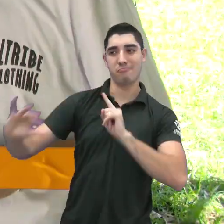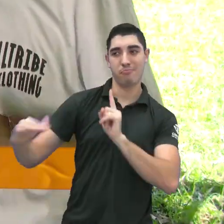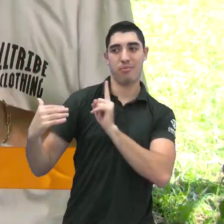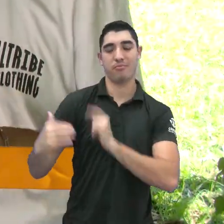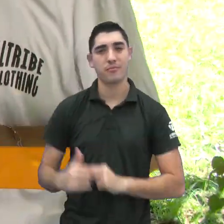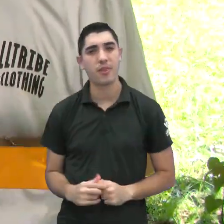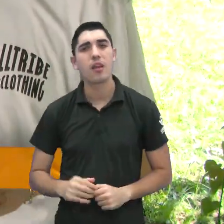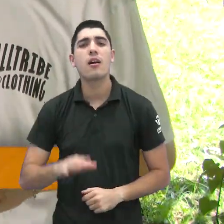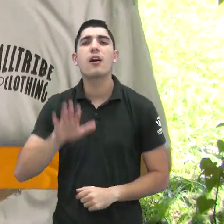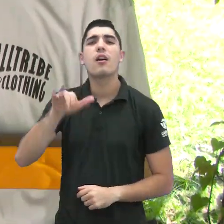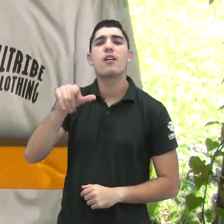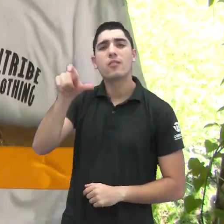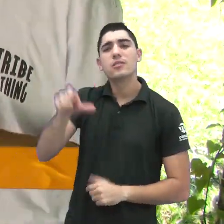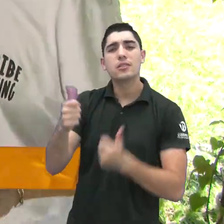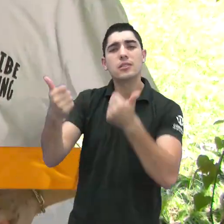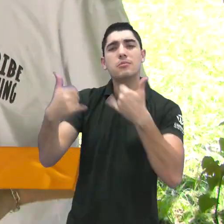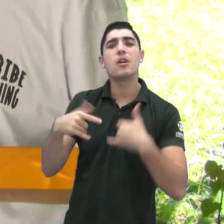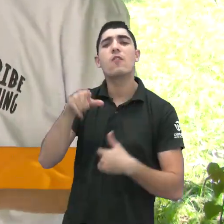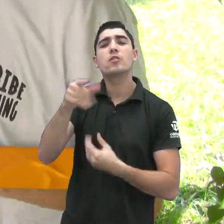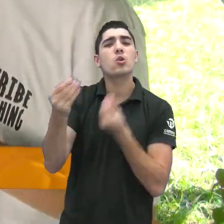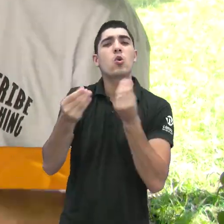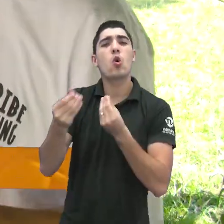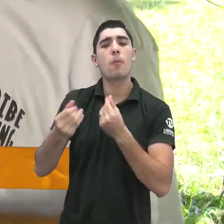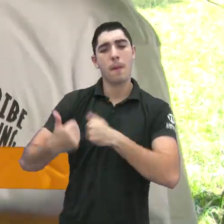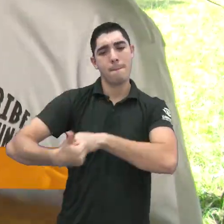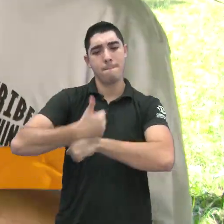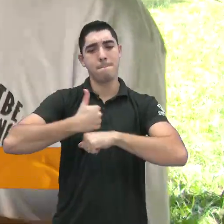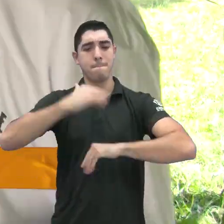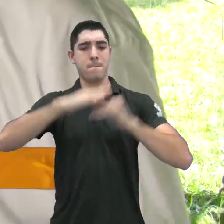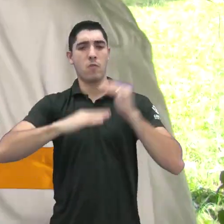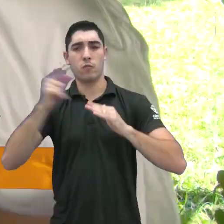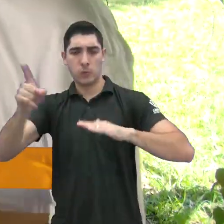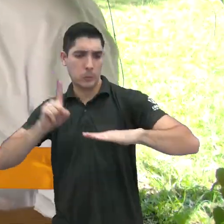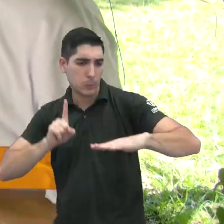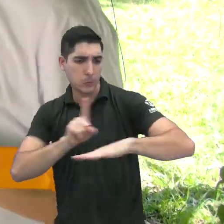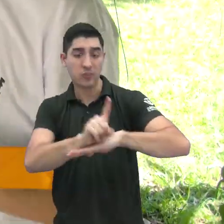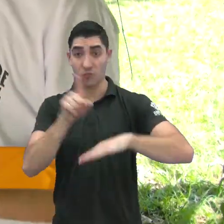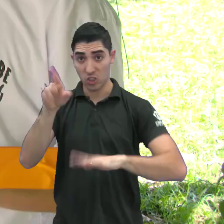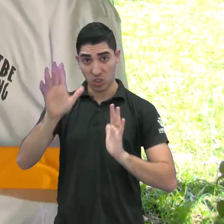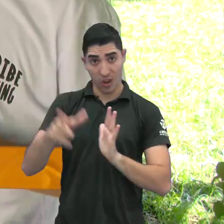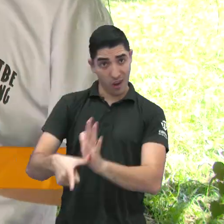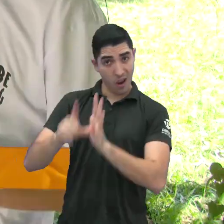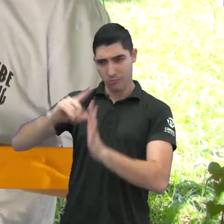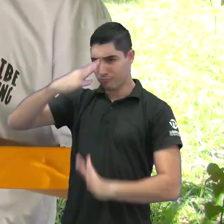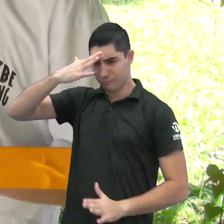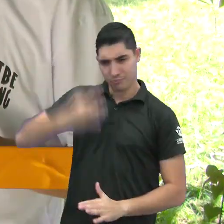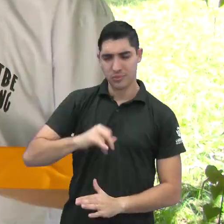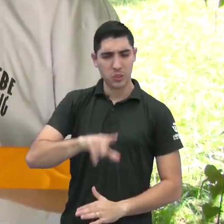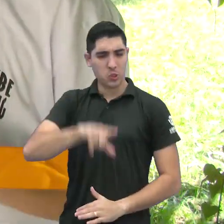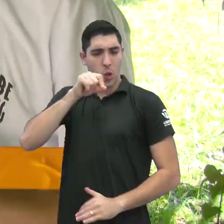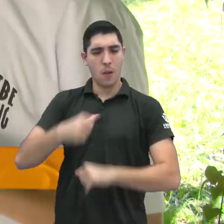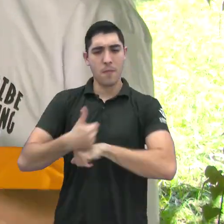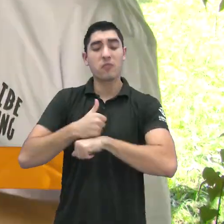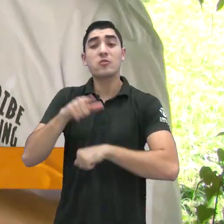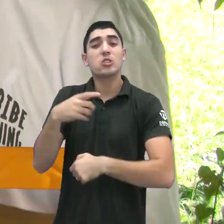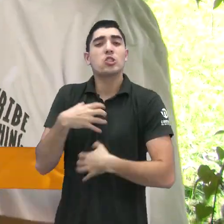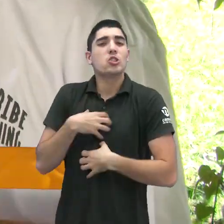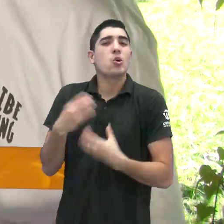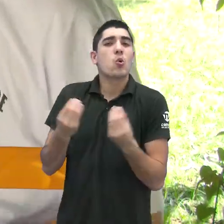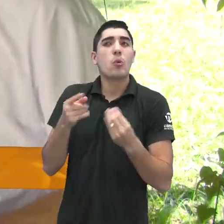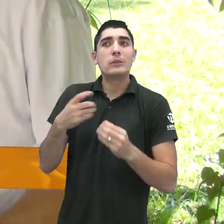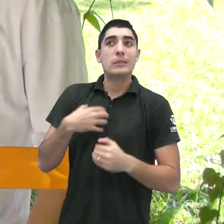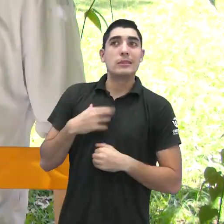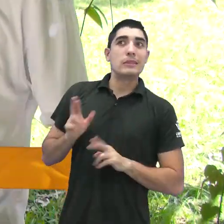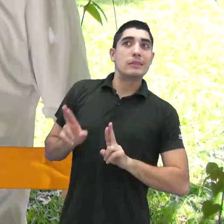com a gente como que foi o seu ingresso na carreira profissional? Você tinha certeza daquilo que você escolheu? Quando você chegou, como você se sentiu? Quais foram